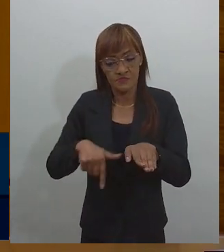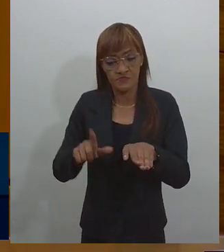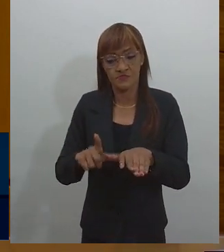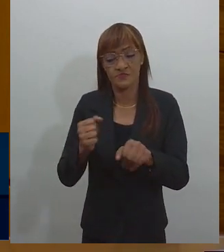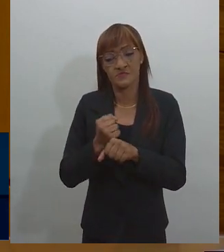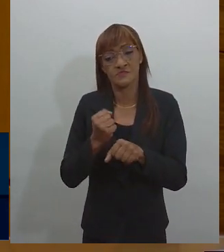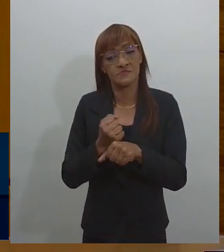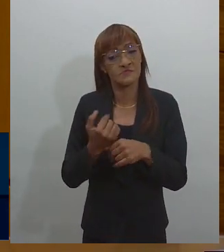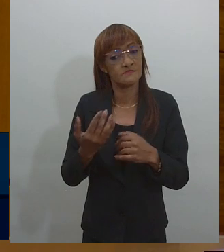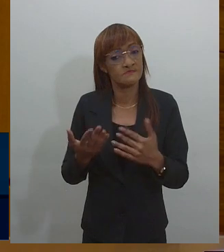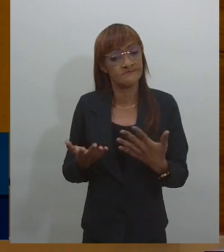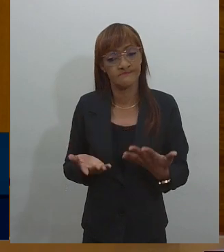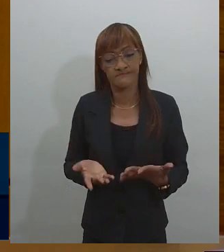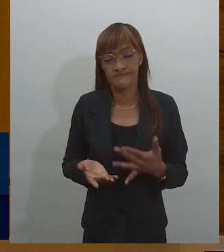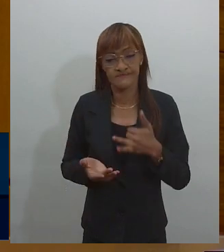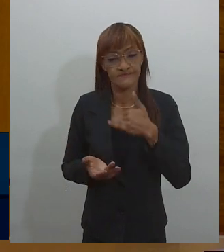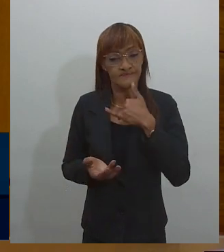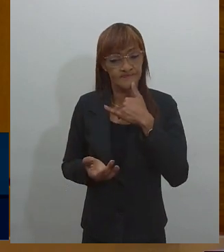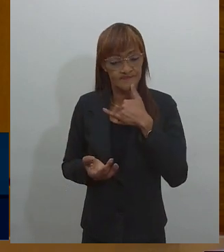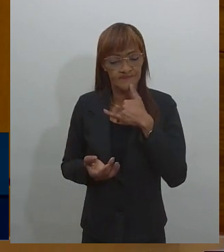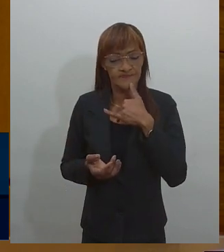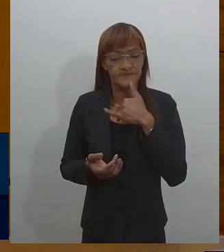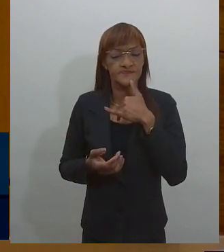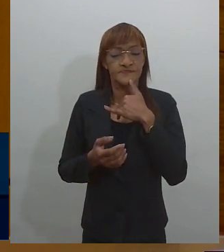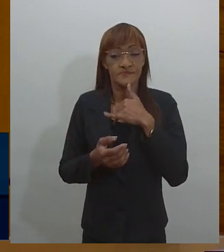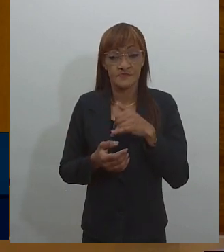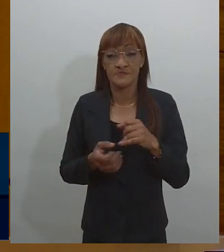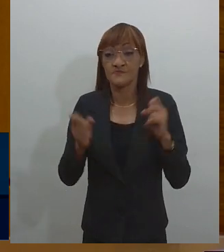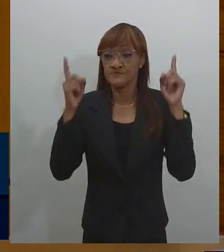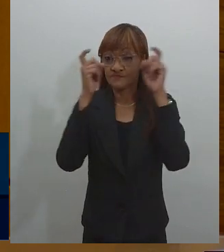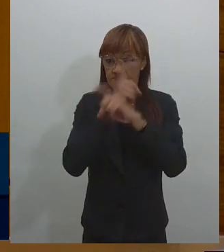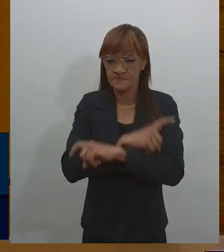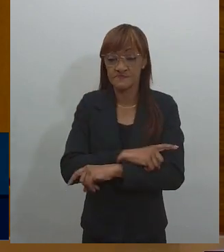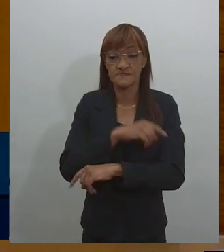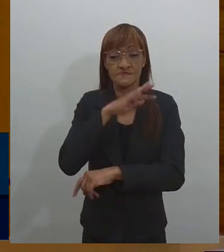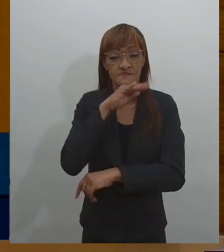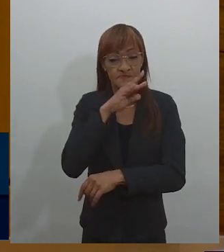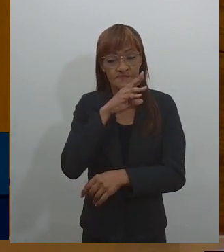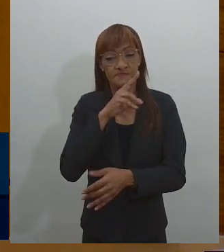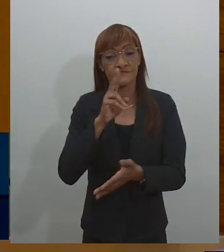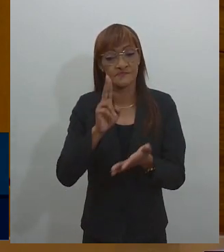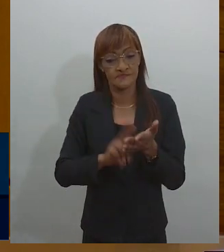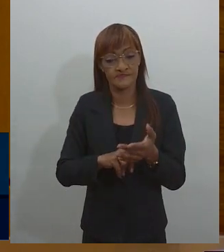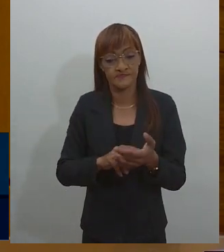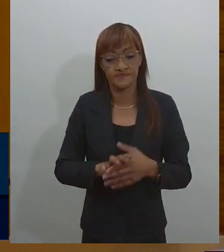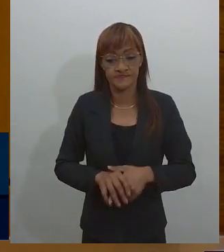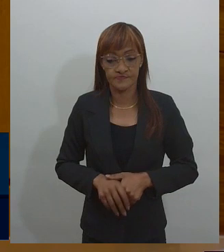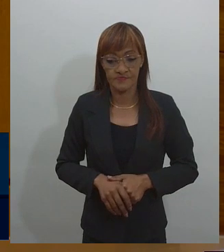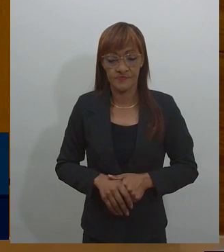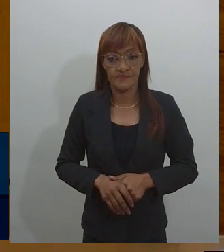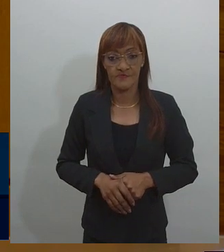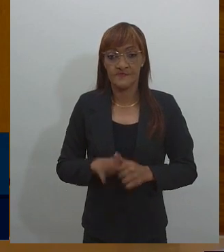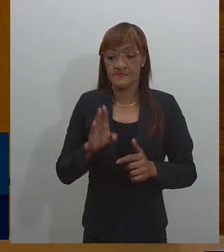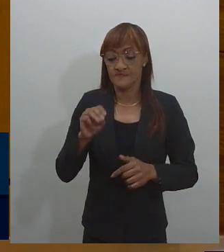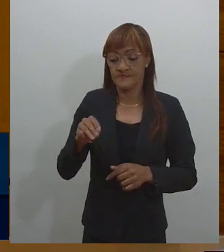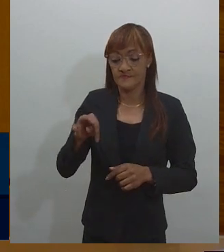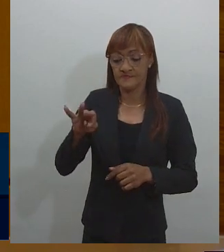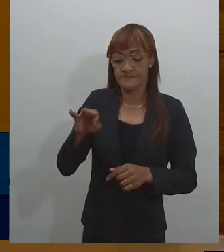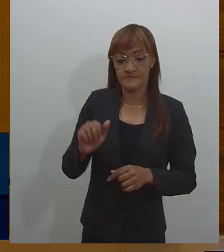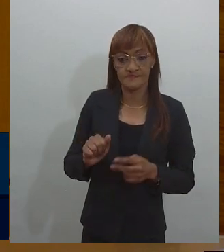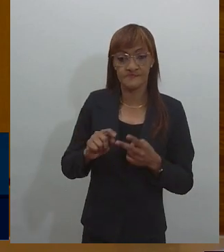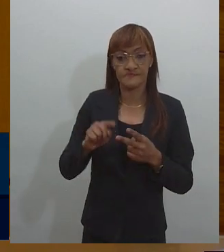é muito ruim nesses trechos mencionados. De Moita Bonita para Serra do Machado, uma rodovia também nova, isso é